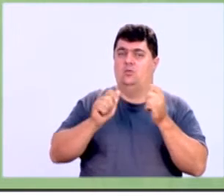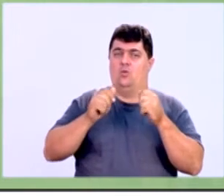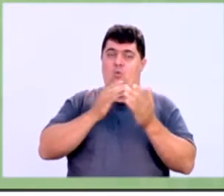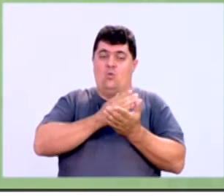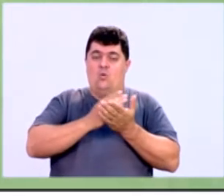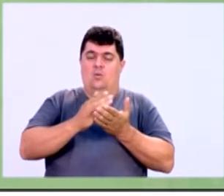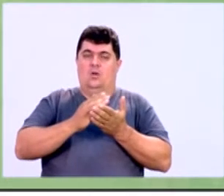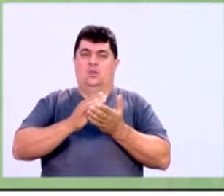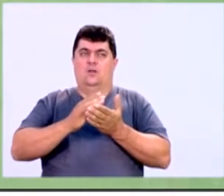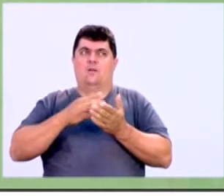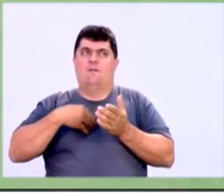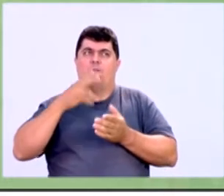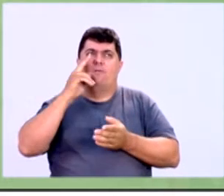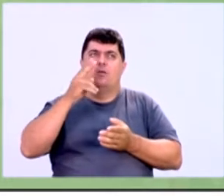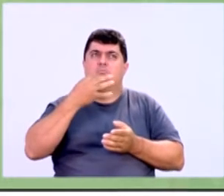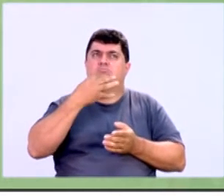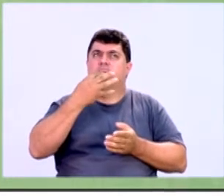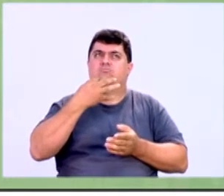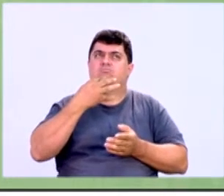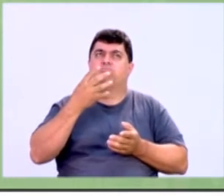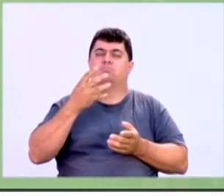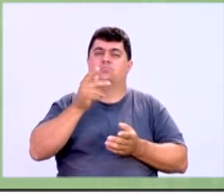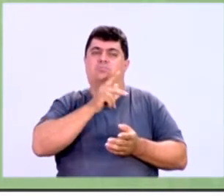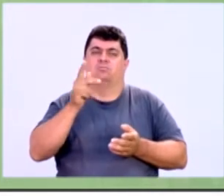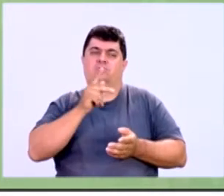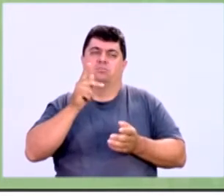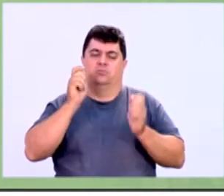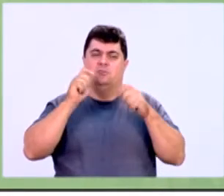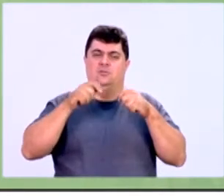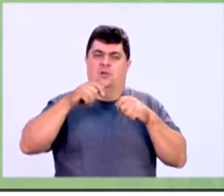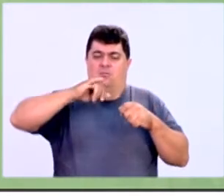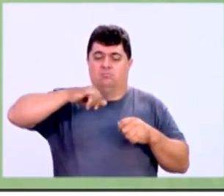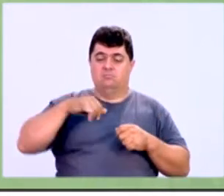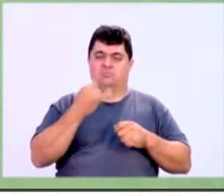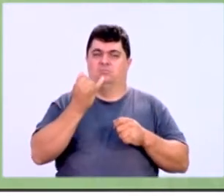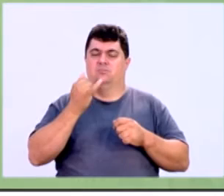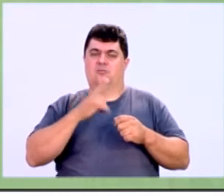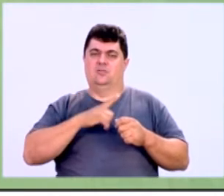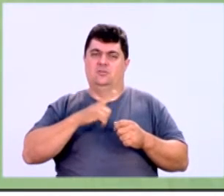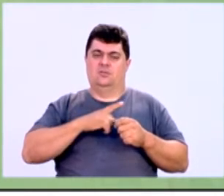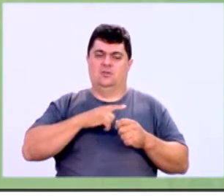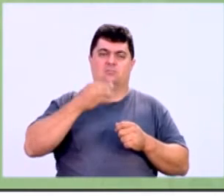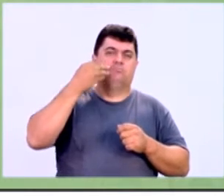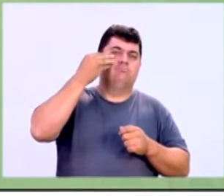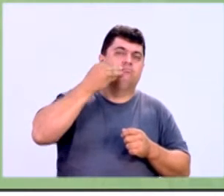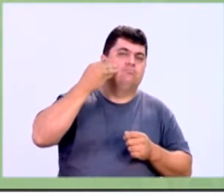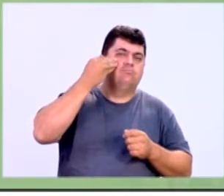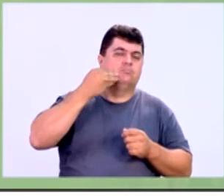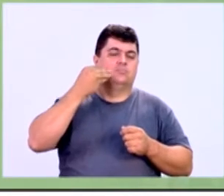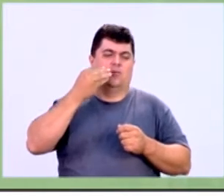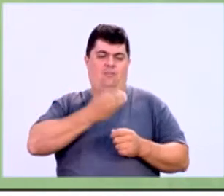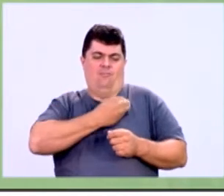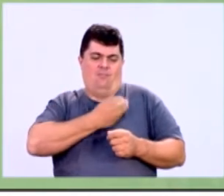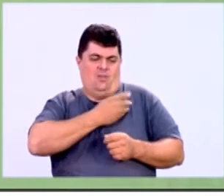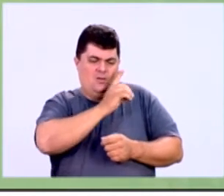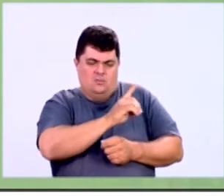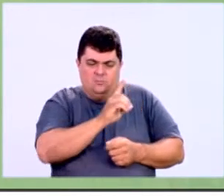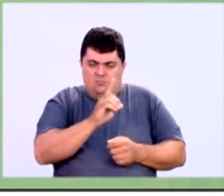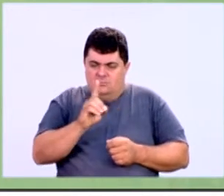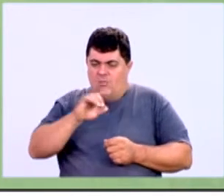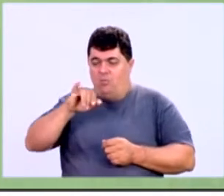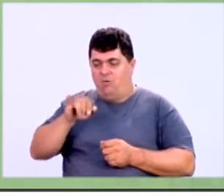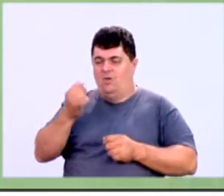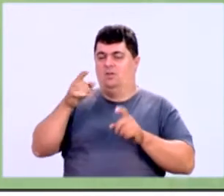o conhecimento prévio, porque o professor, né, vai valorizar um pouco das suas experiências vividas por aqueles jovens e